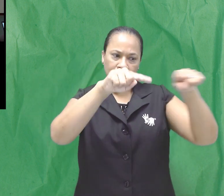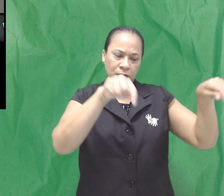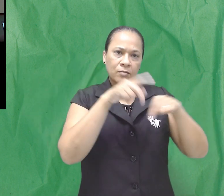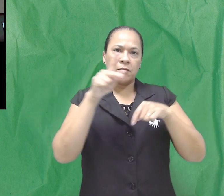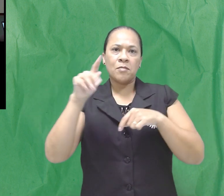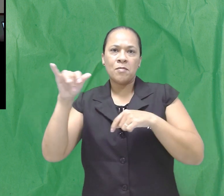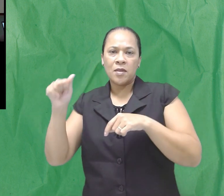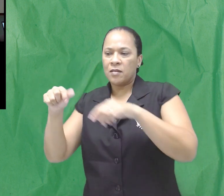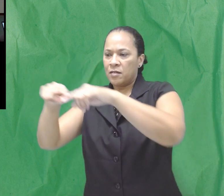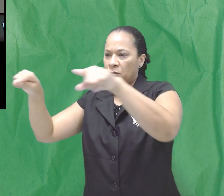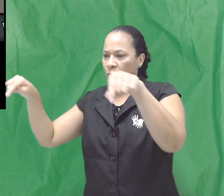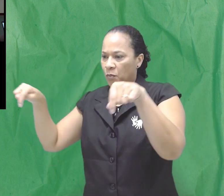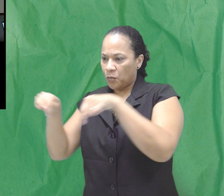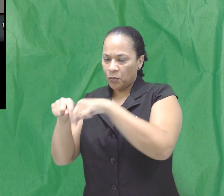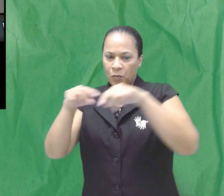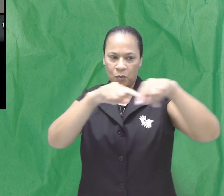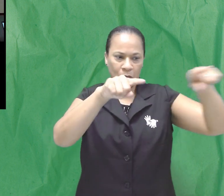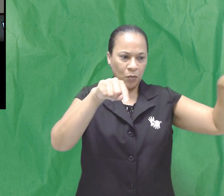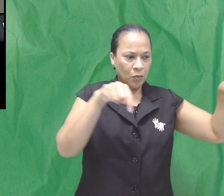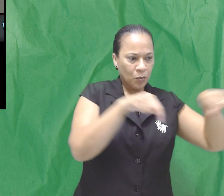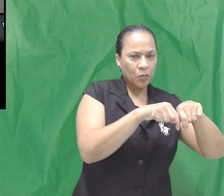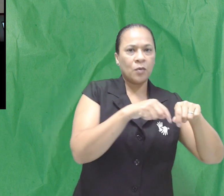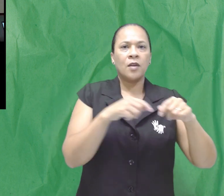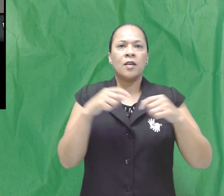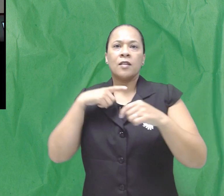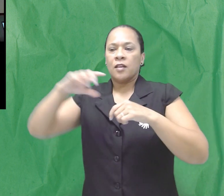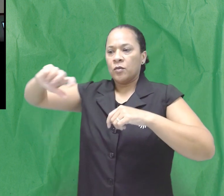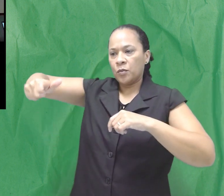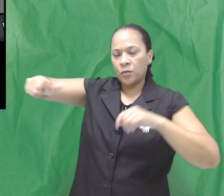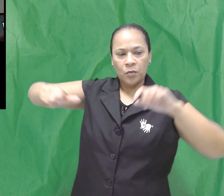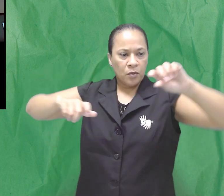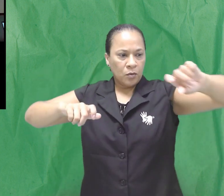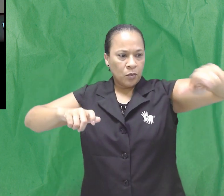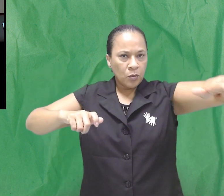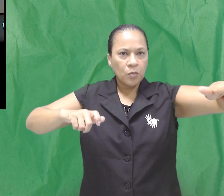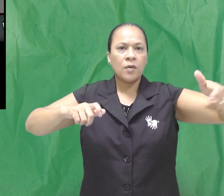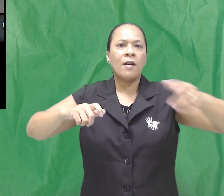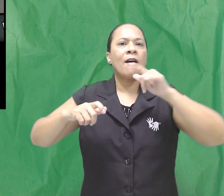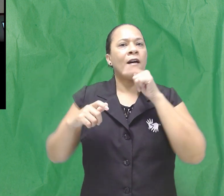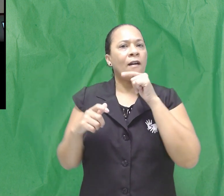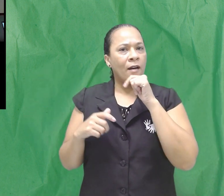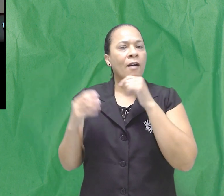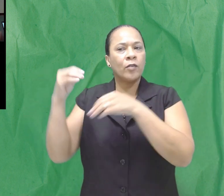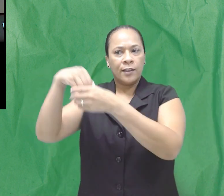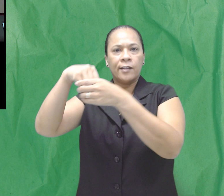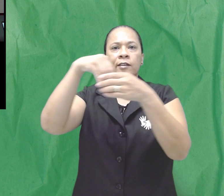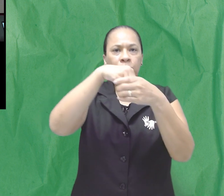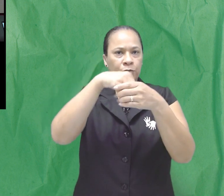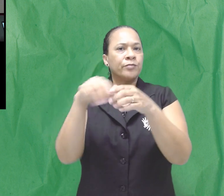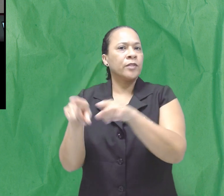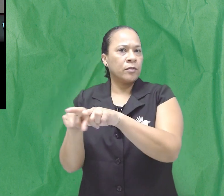entrada e saída de água, né, também são aspectos importantes que têm que estar presentes em um laboratório de